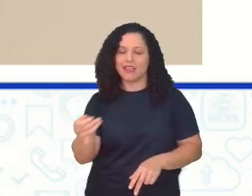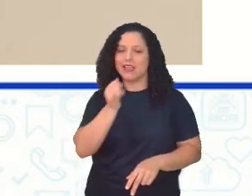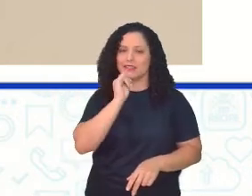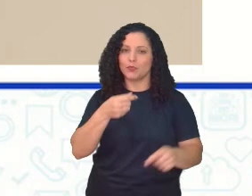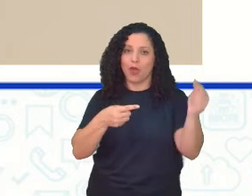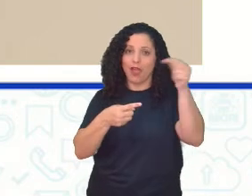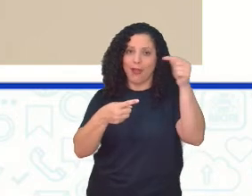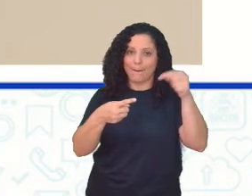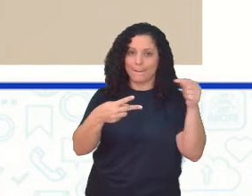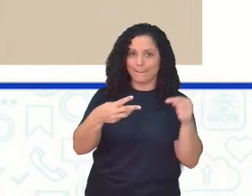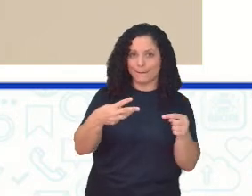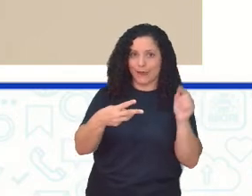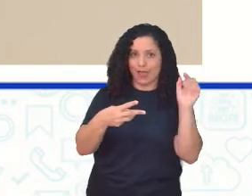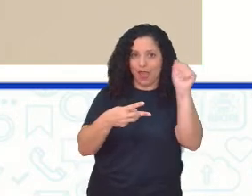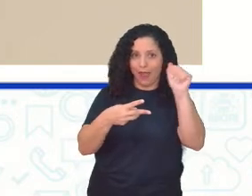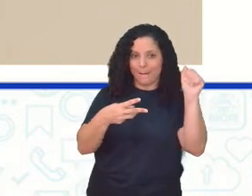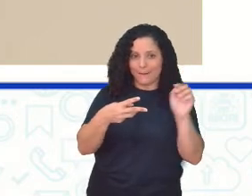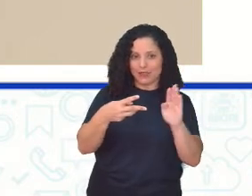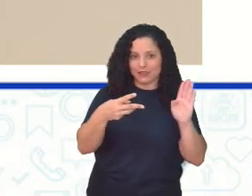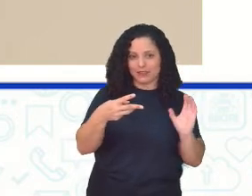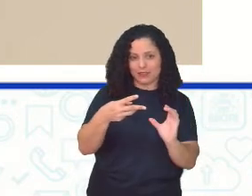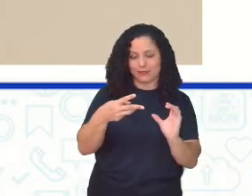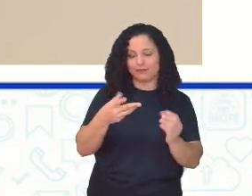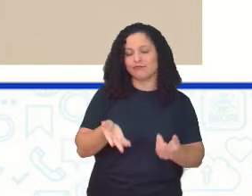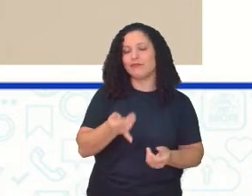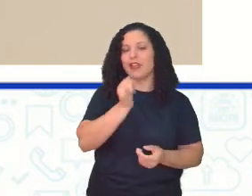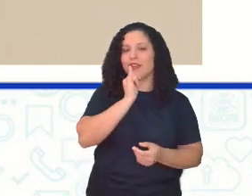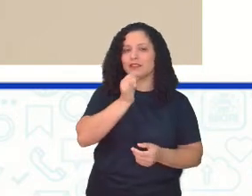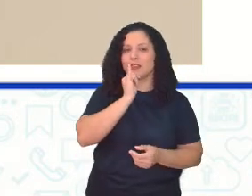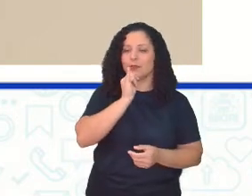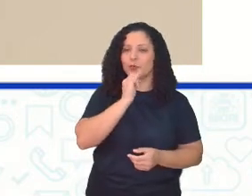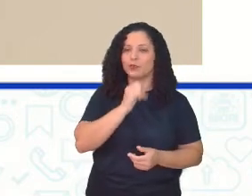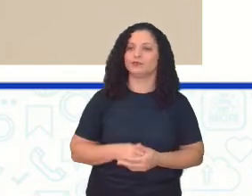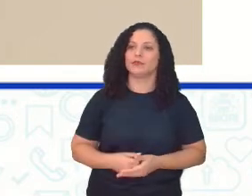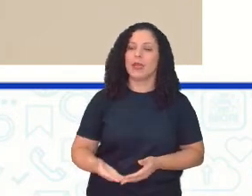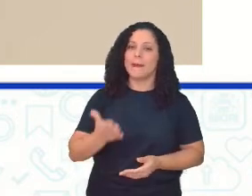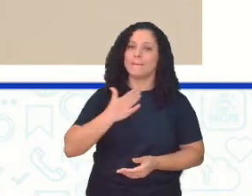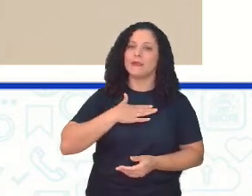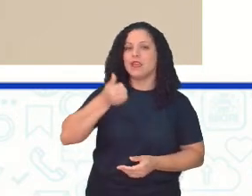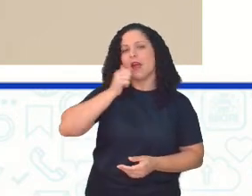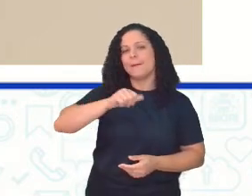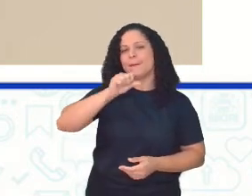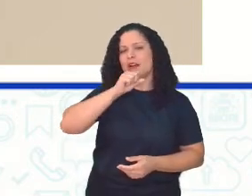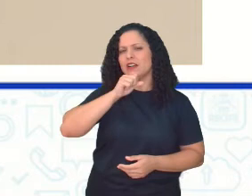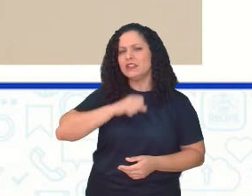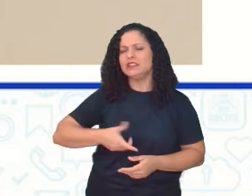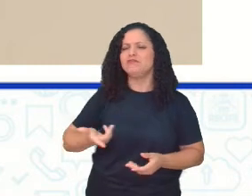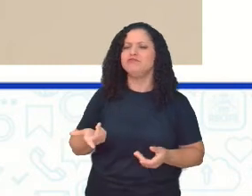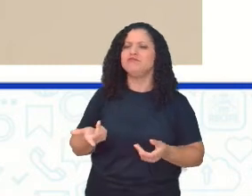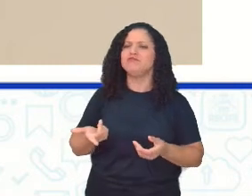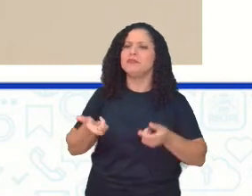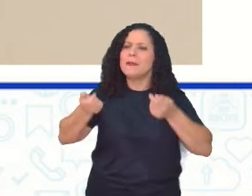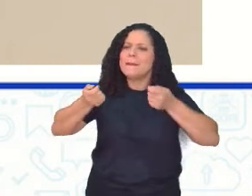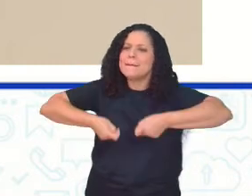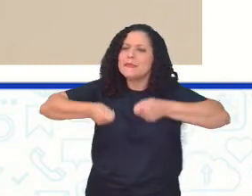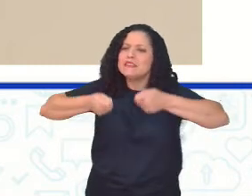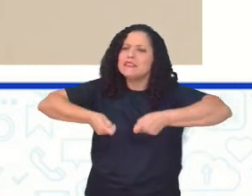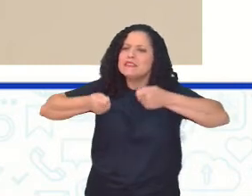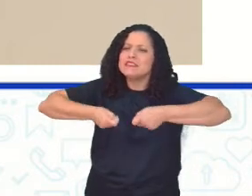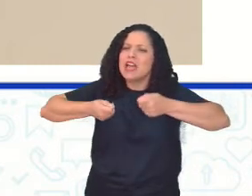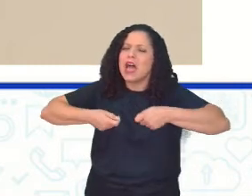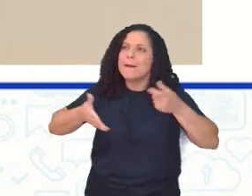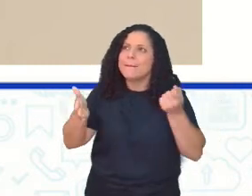exemplo é: minha mãe carece de paciência. E aí, E faz aí? mais sentido minha mãe